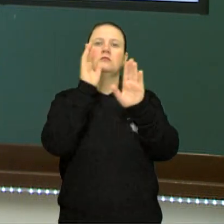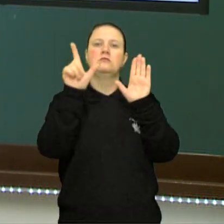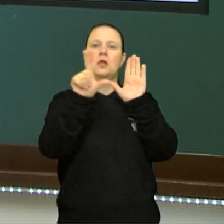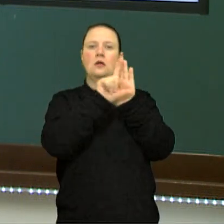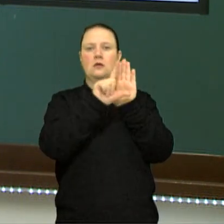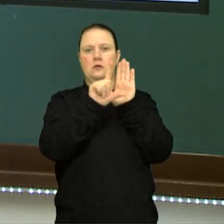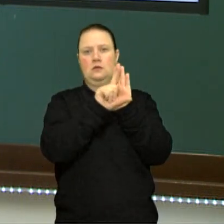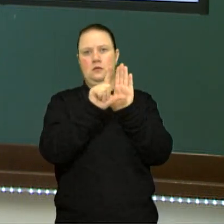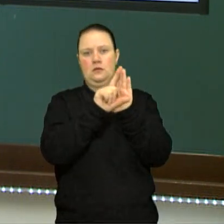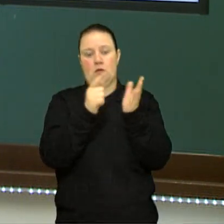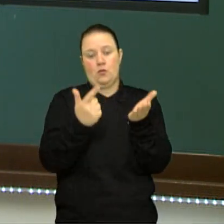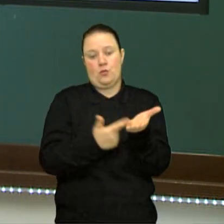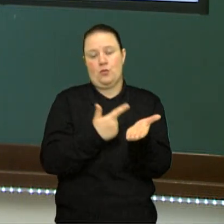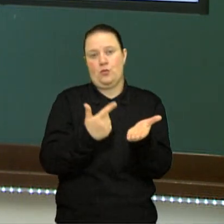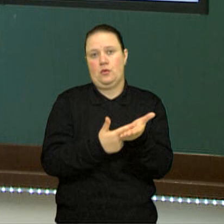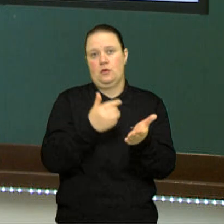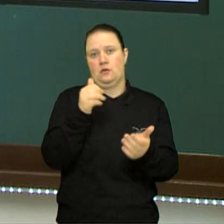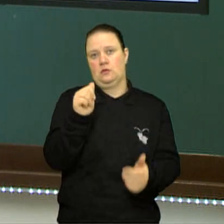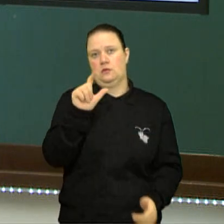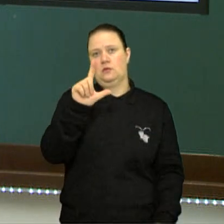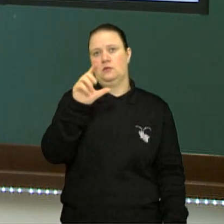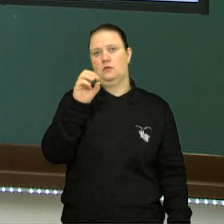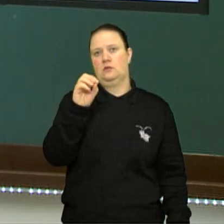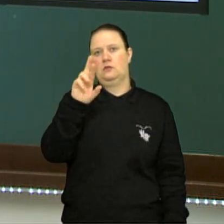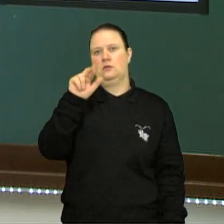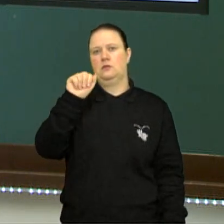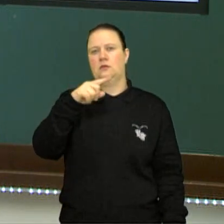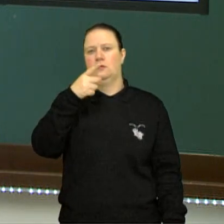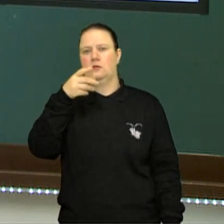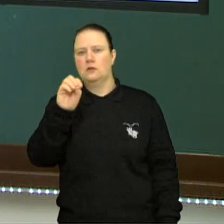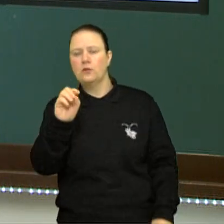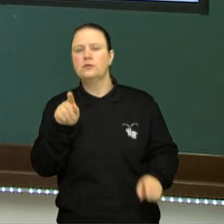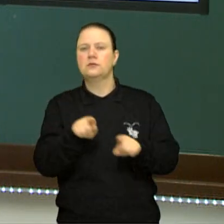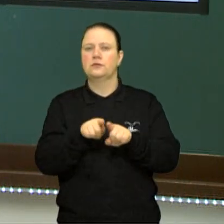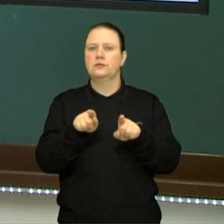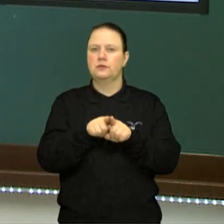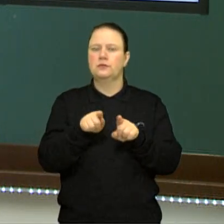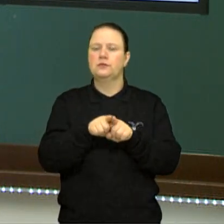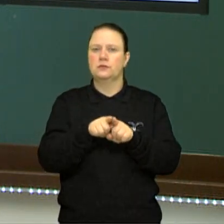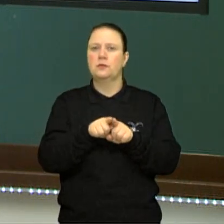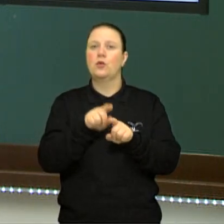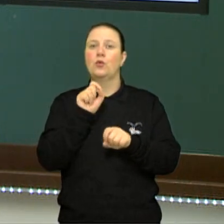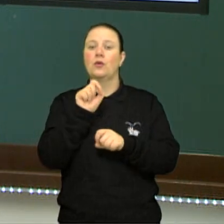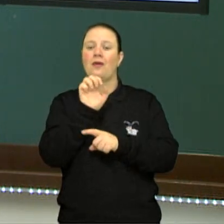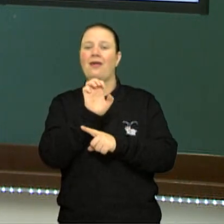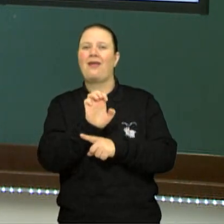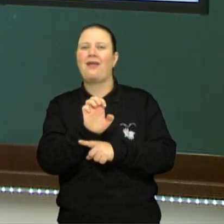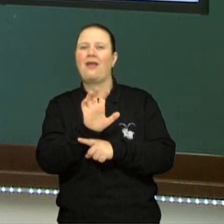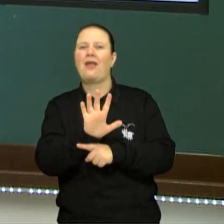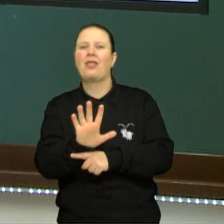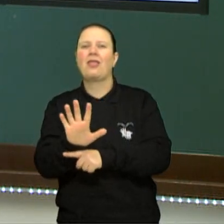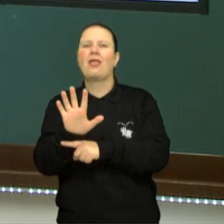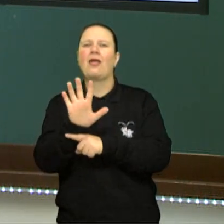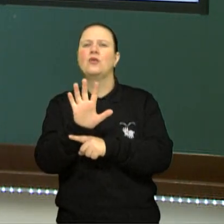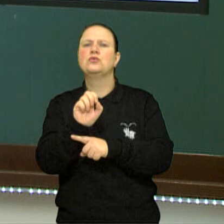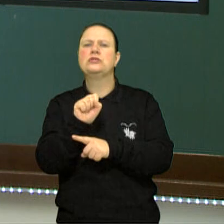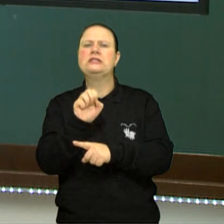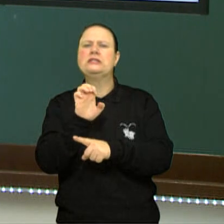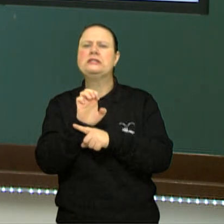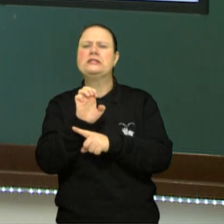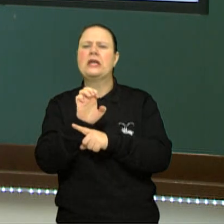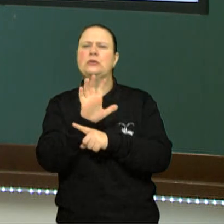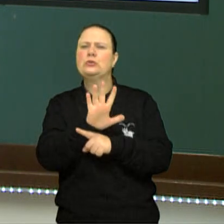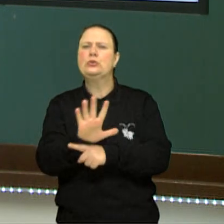Alcorão ali como a sua constituição, muitas vezes ali se aproximando muito de um estado teocrático. Beleza, galera?